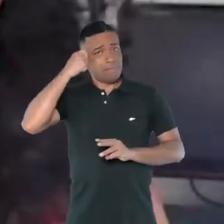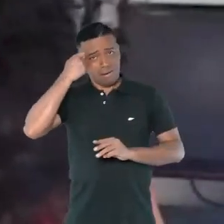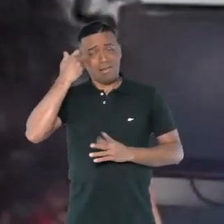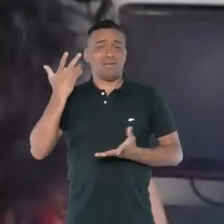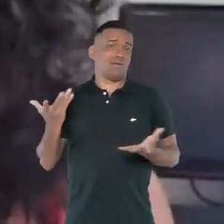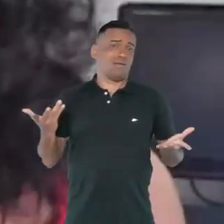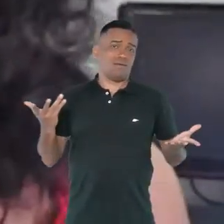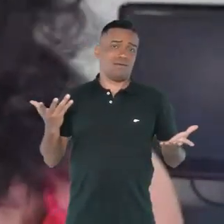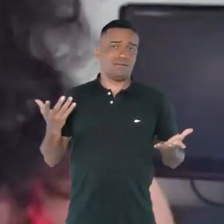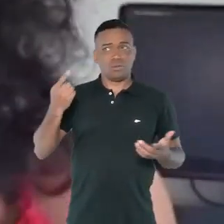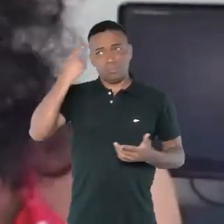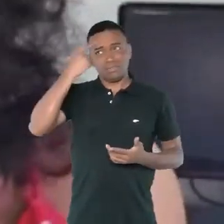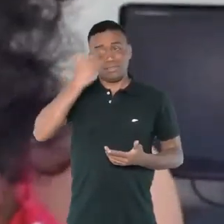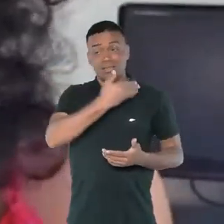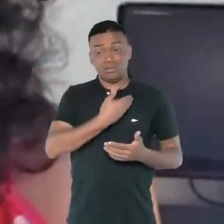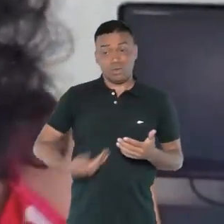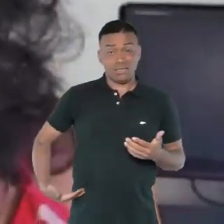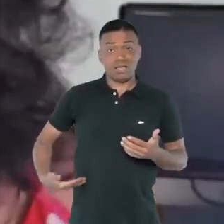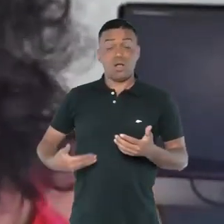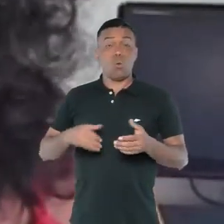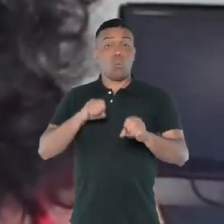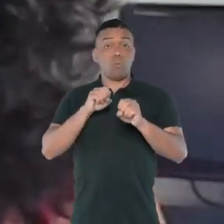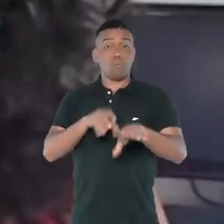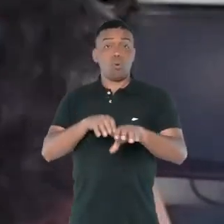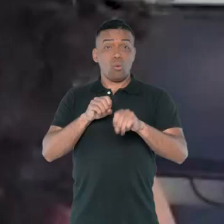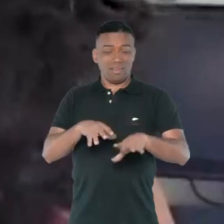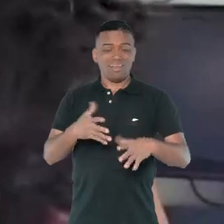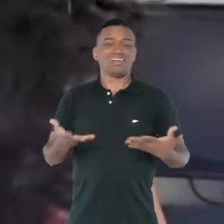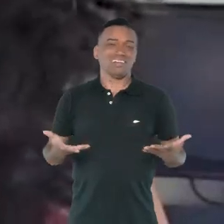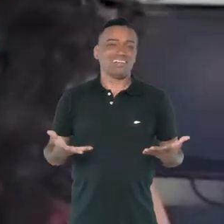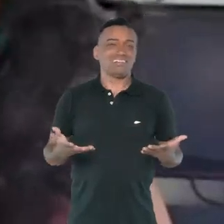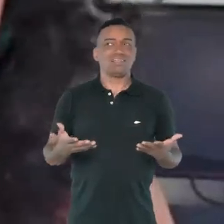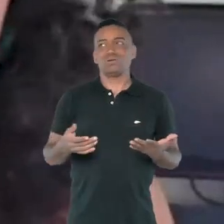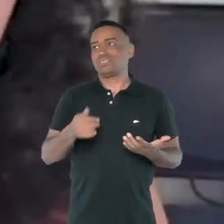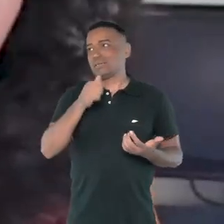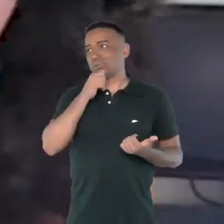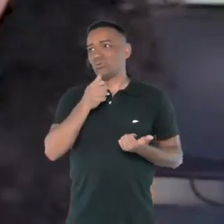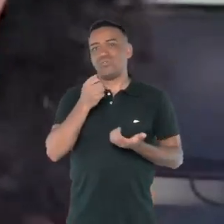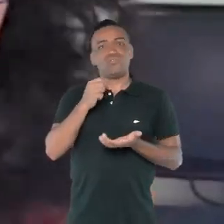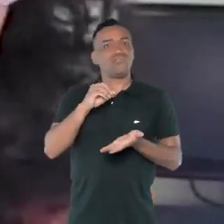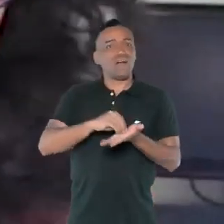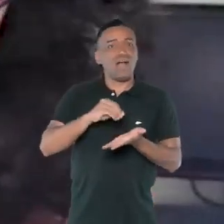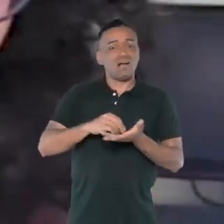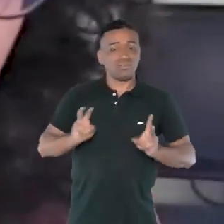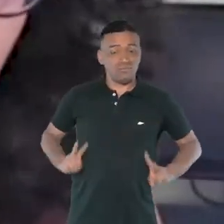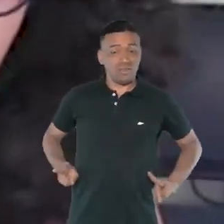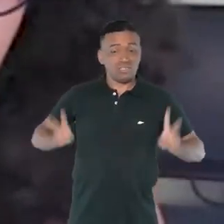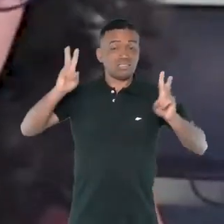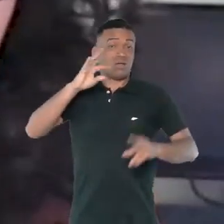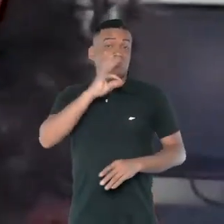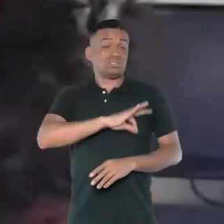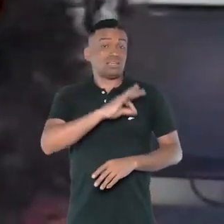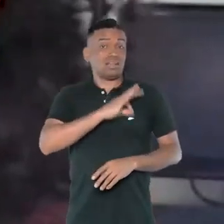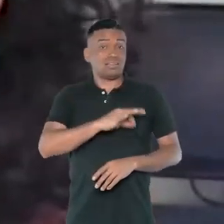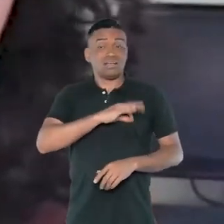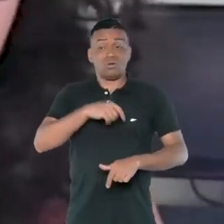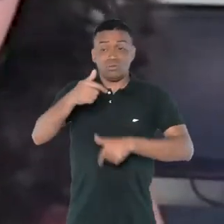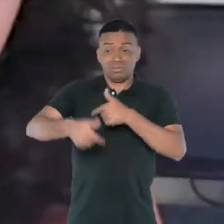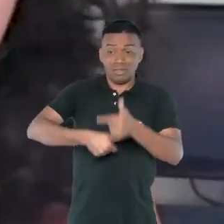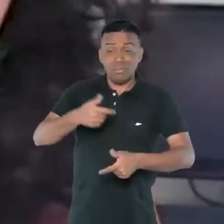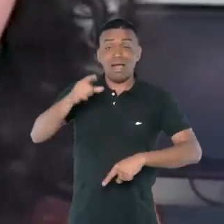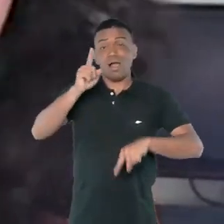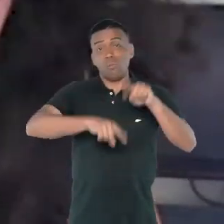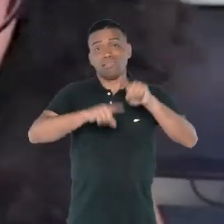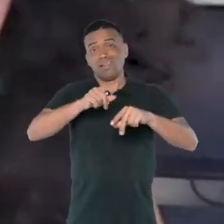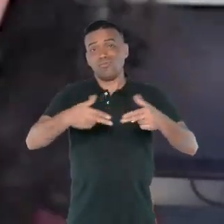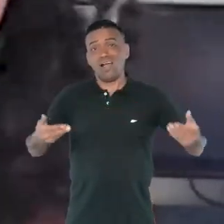se comprometer. Então, isso é muito difícil. Pensando na educação pública, aí vamos pensar aí numa falta, um desamparo total